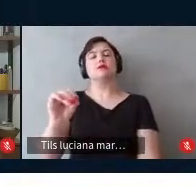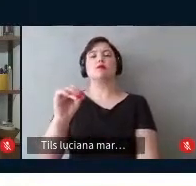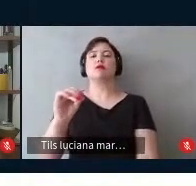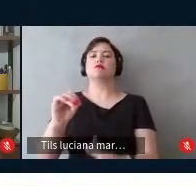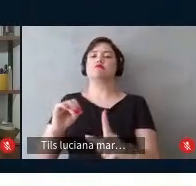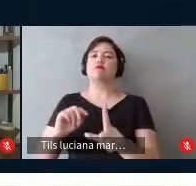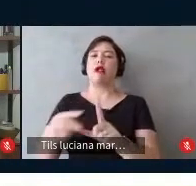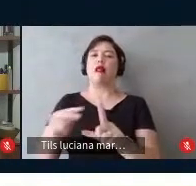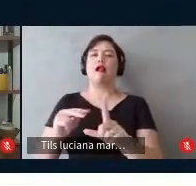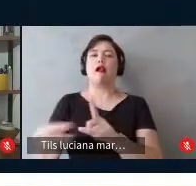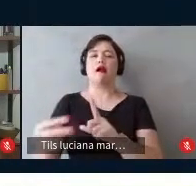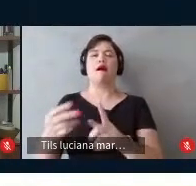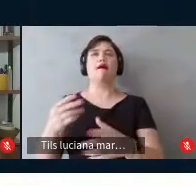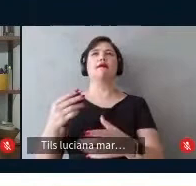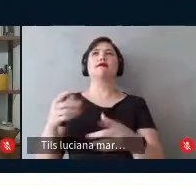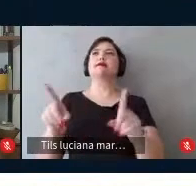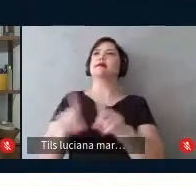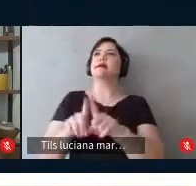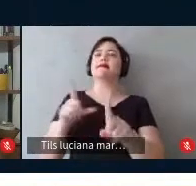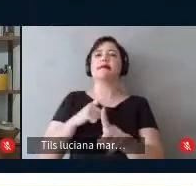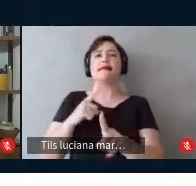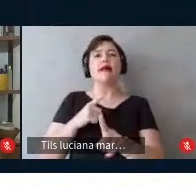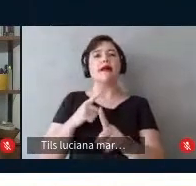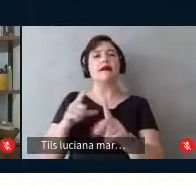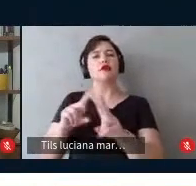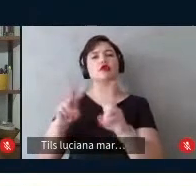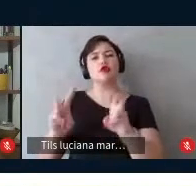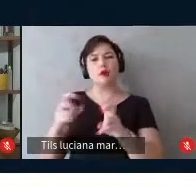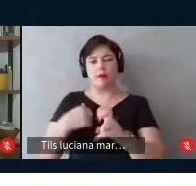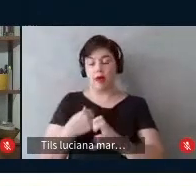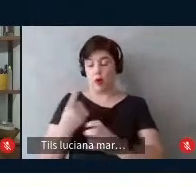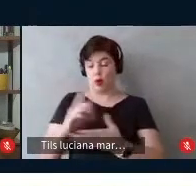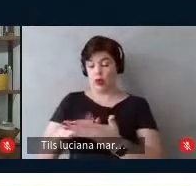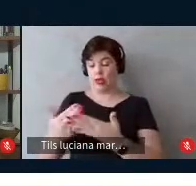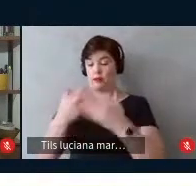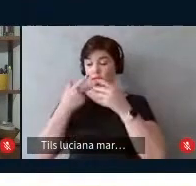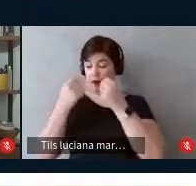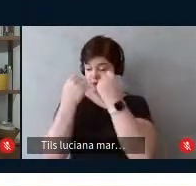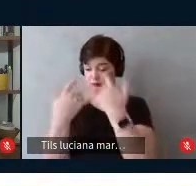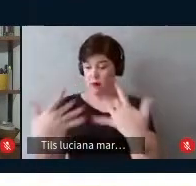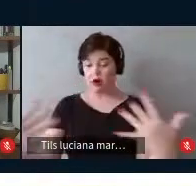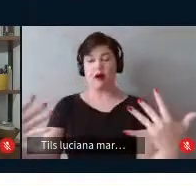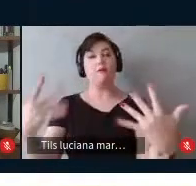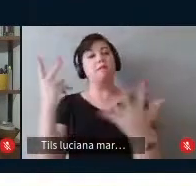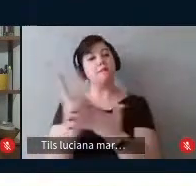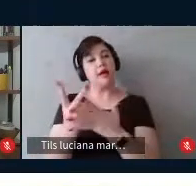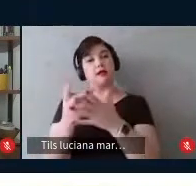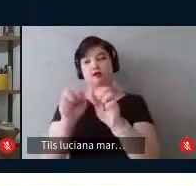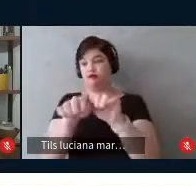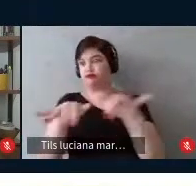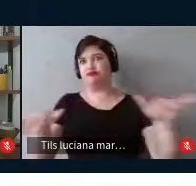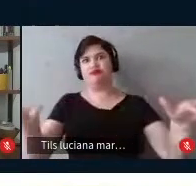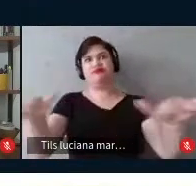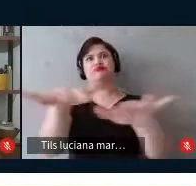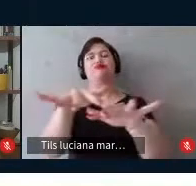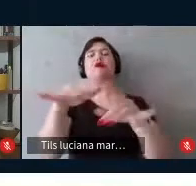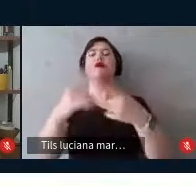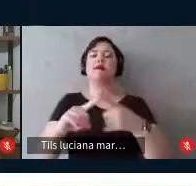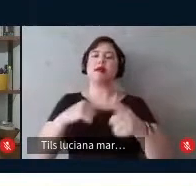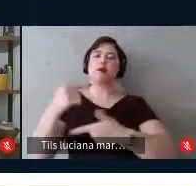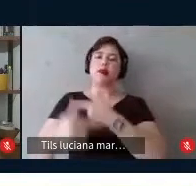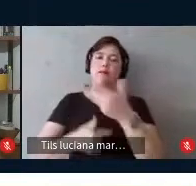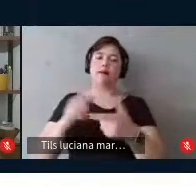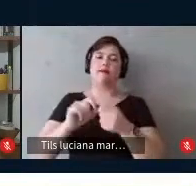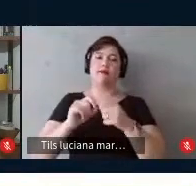simultaneidade, a questão one-to-many, que é um intérprete para muitos, ainda que seja de forma difusa, um trabalho feito